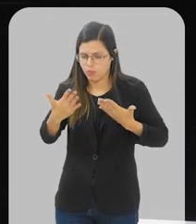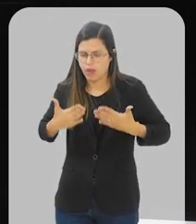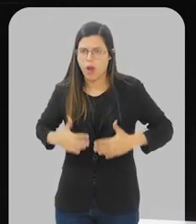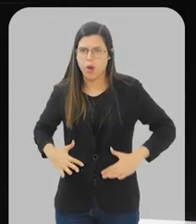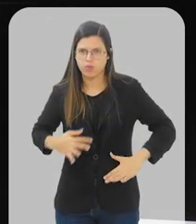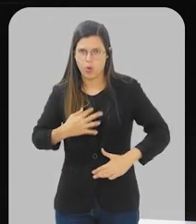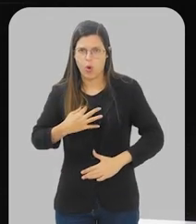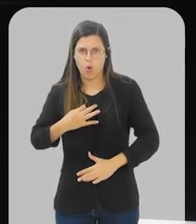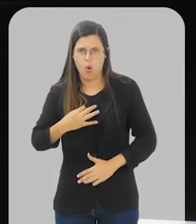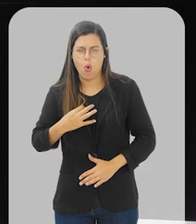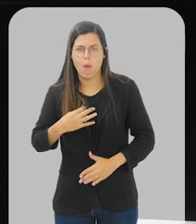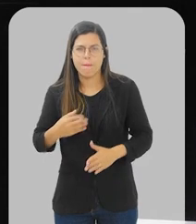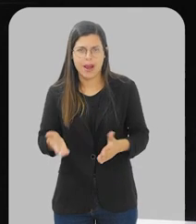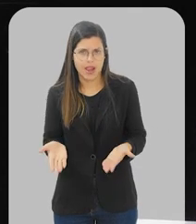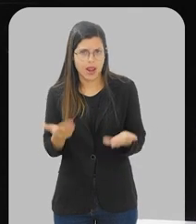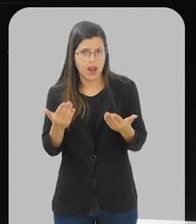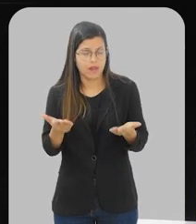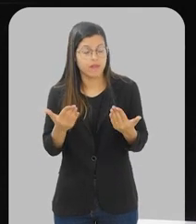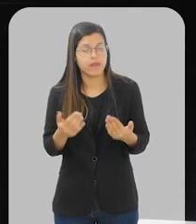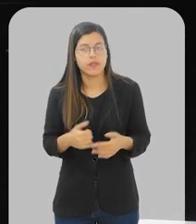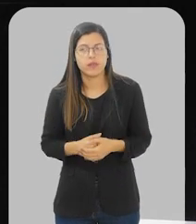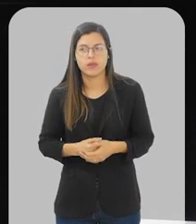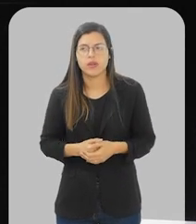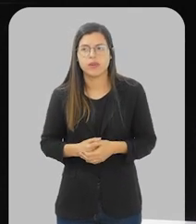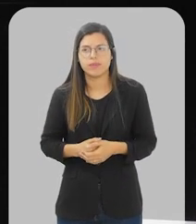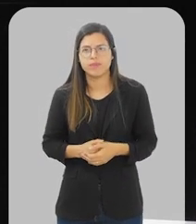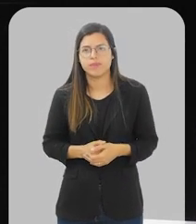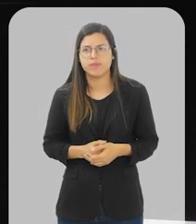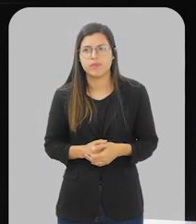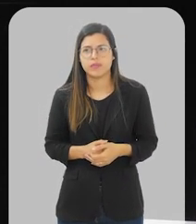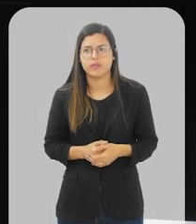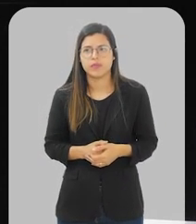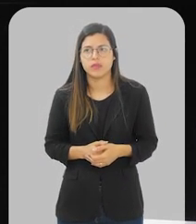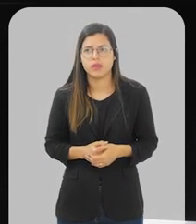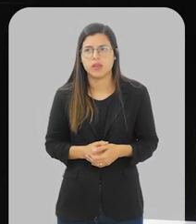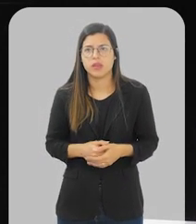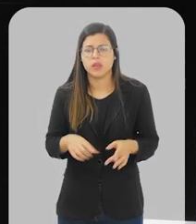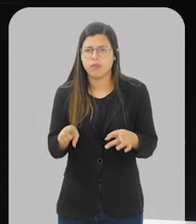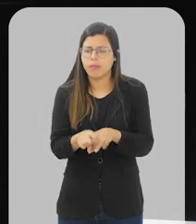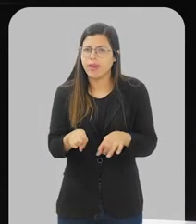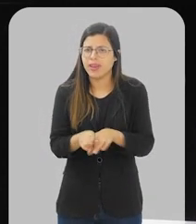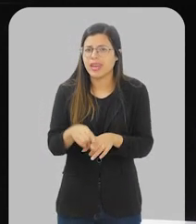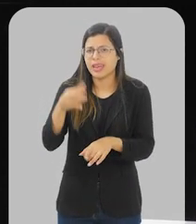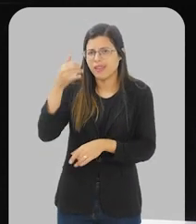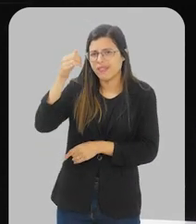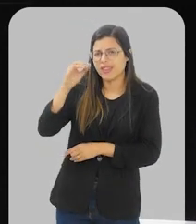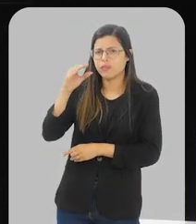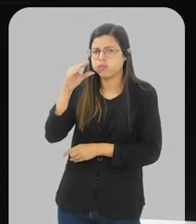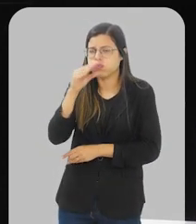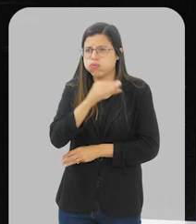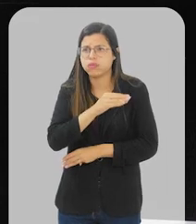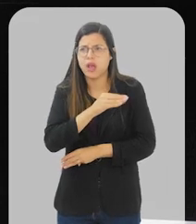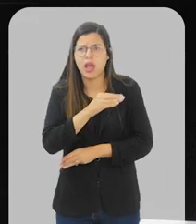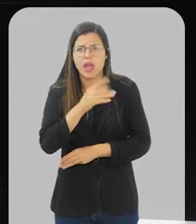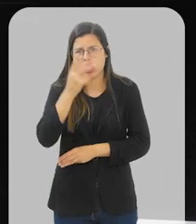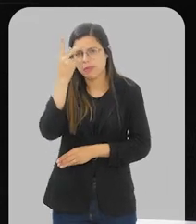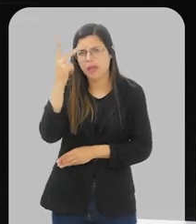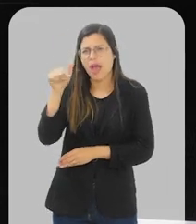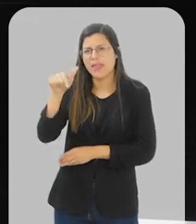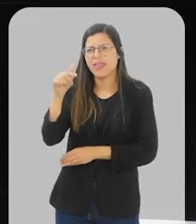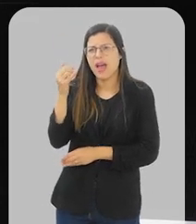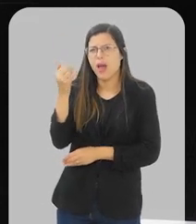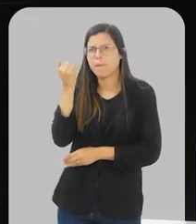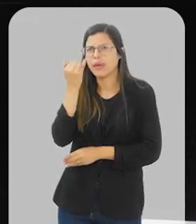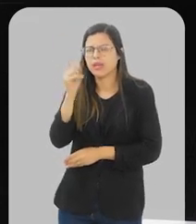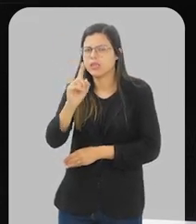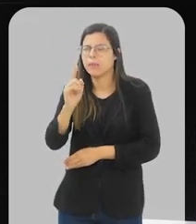fantasia bem leve, uma fantasia bem leve, que não esquente muito. Ah, está com preguiça